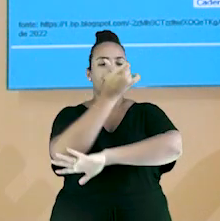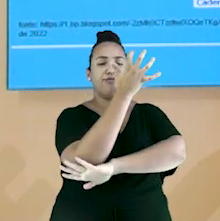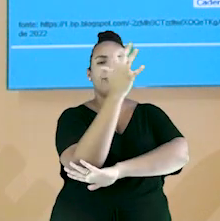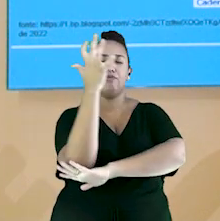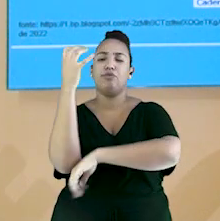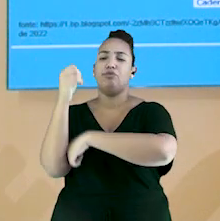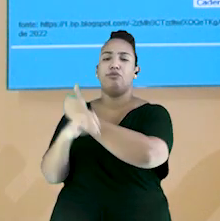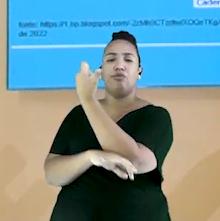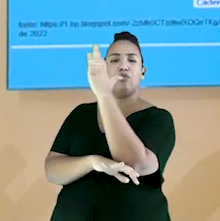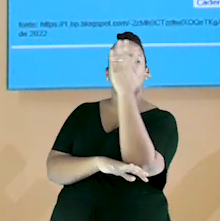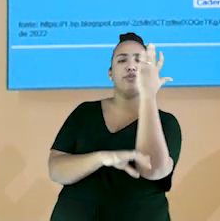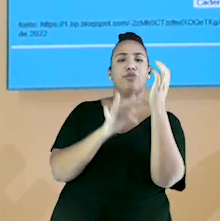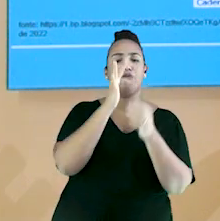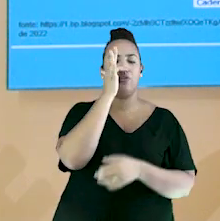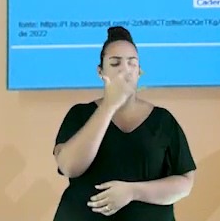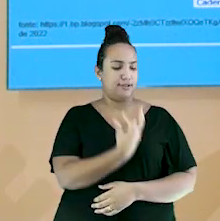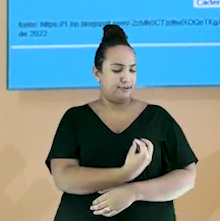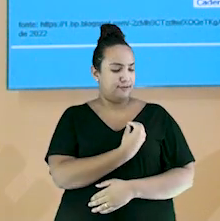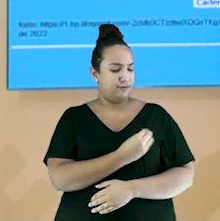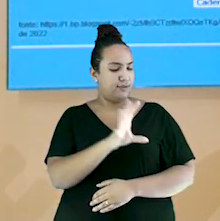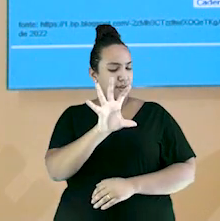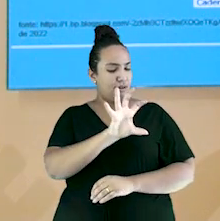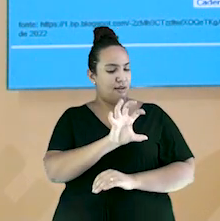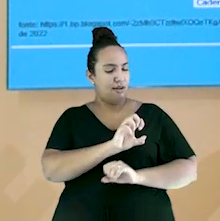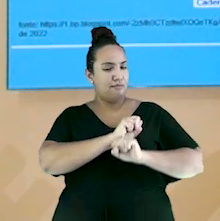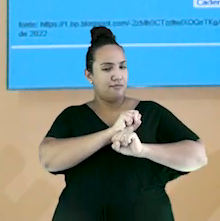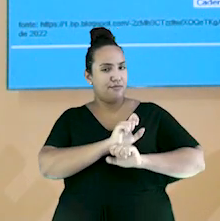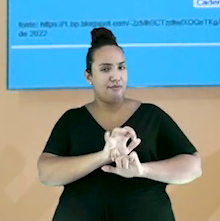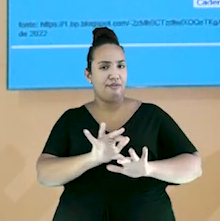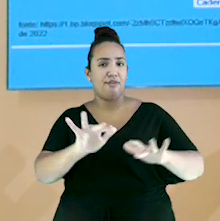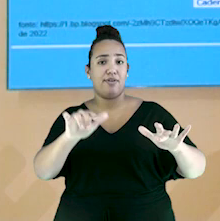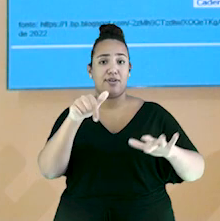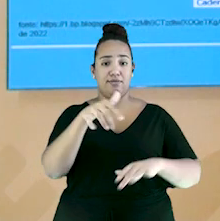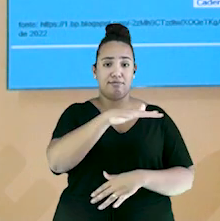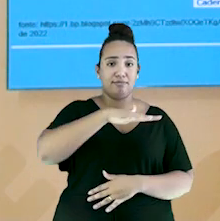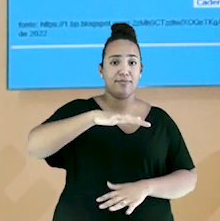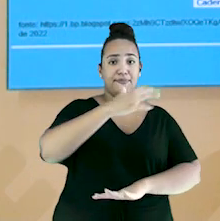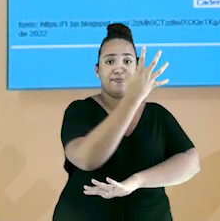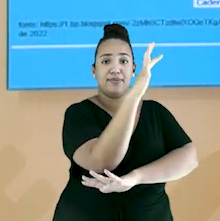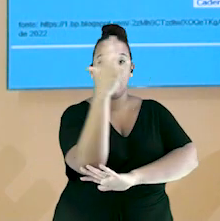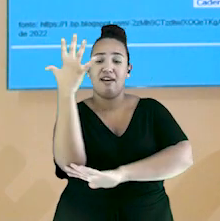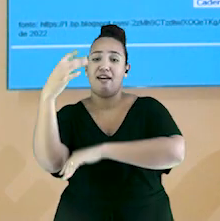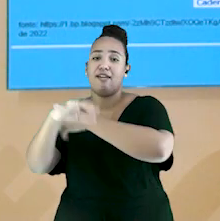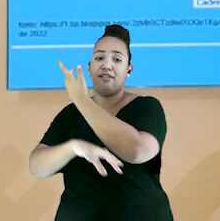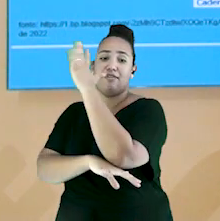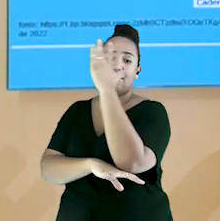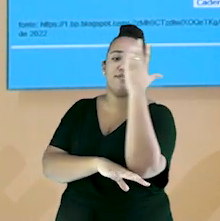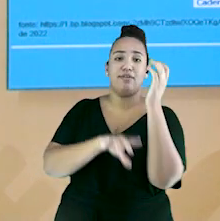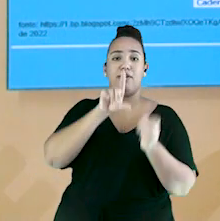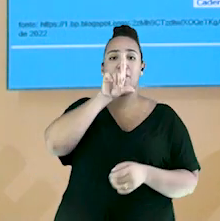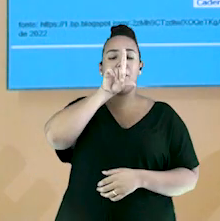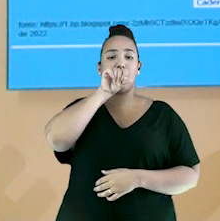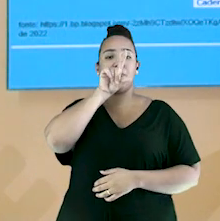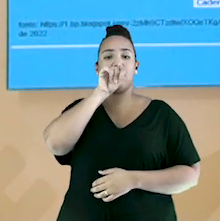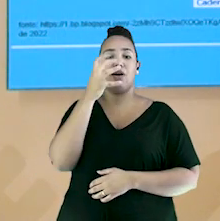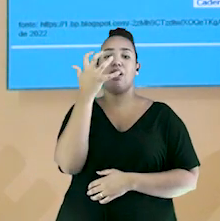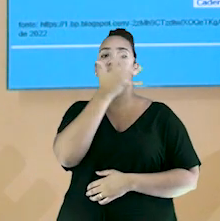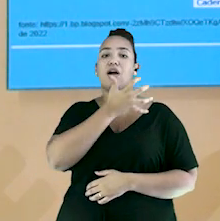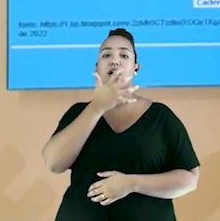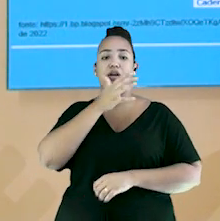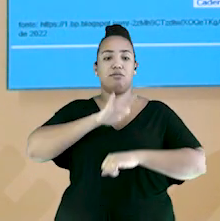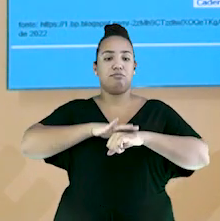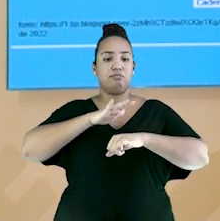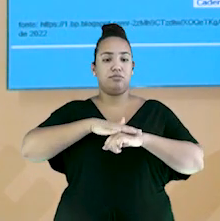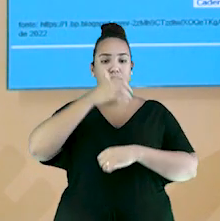nossas várzeas têm mais flores, nossa vida mais amores. Minha terra tem palmeiras, onde canta o sabiá. O sabiá sou